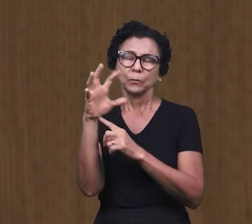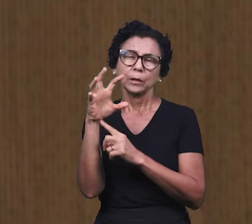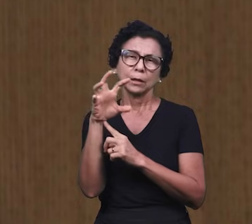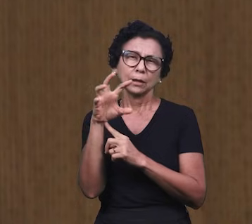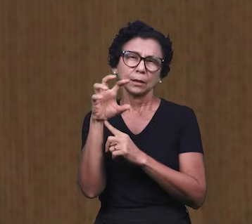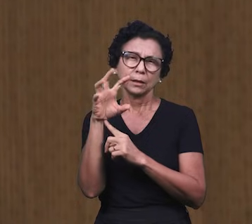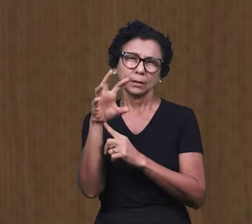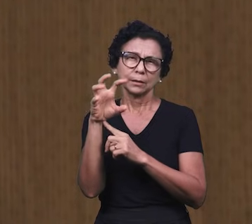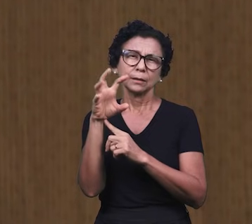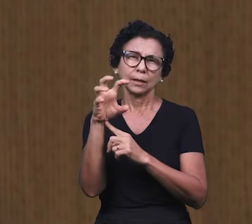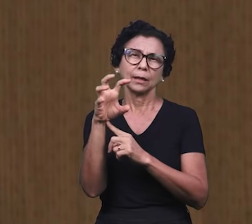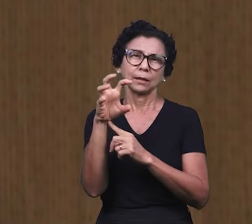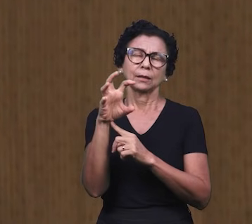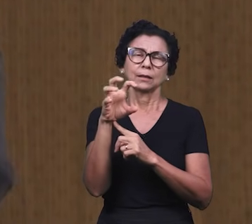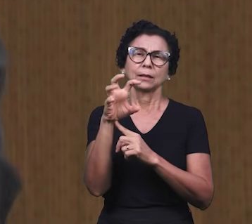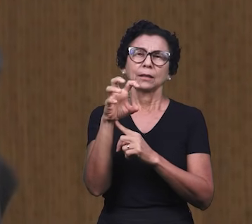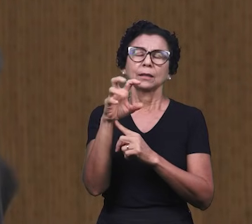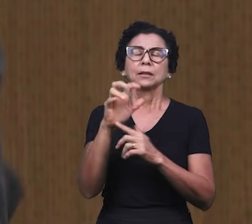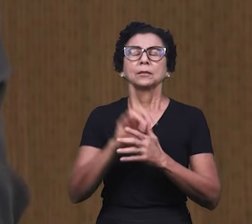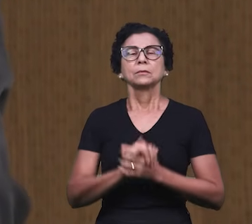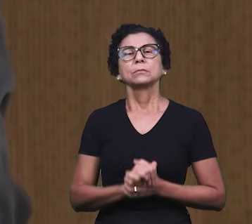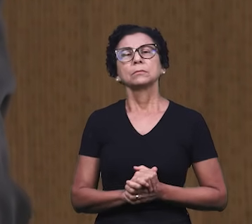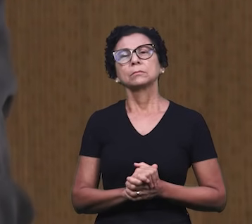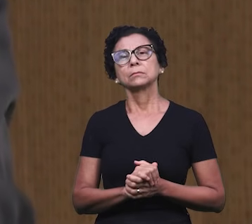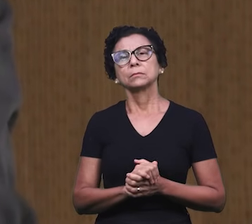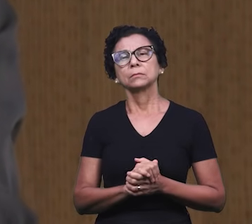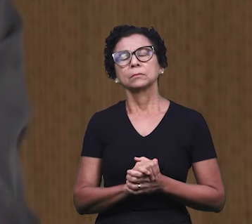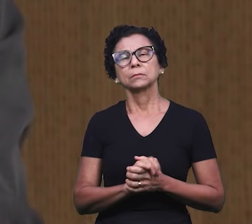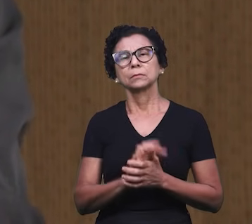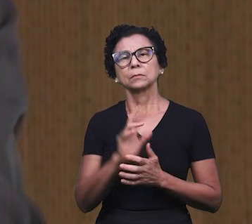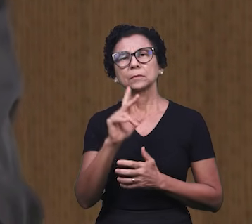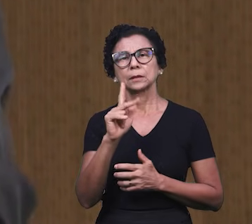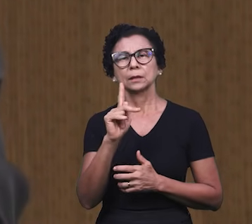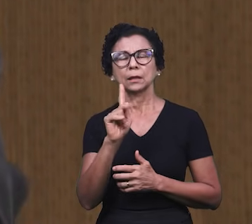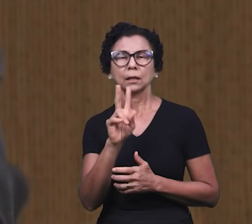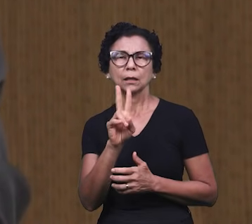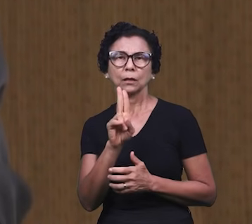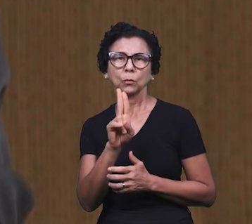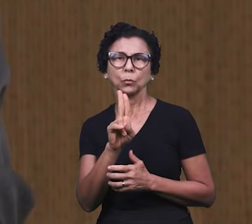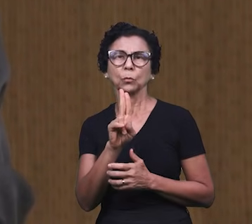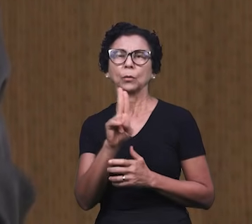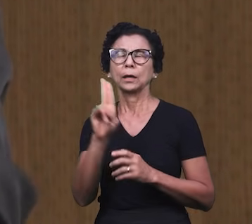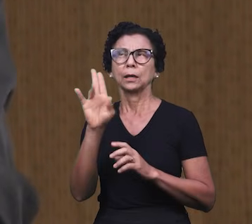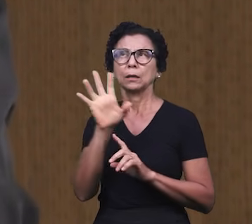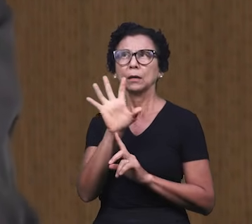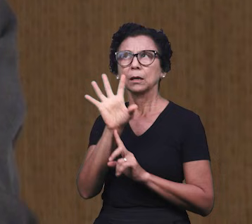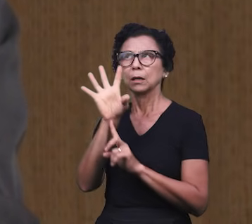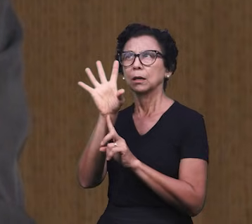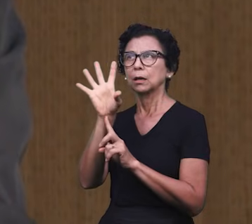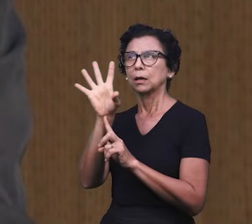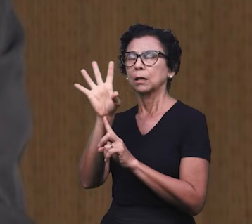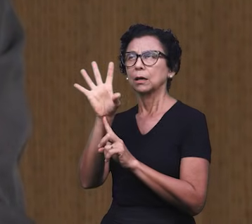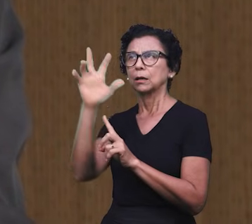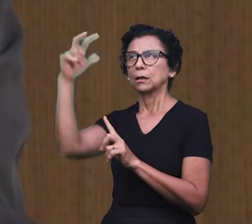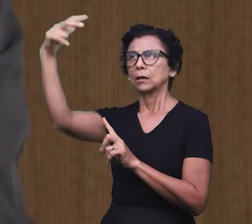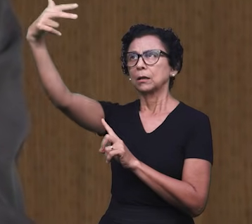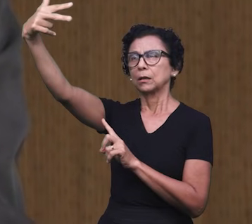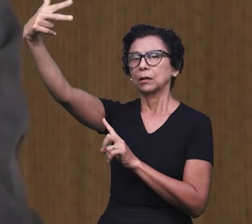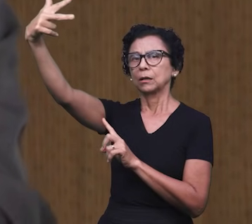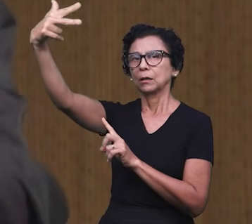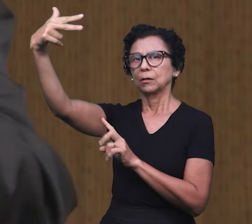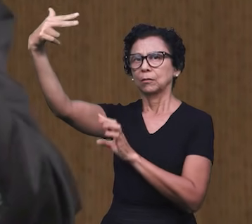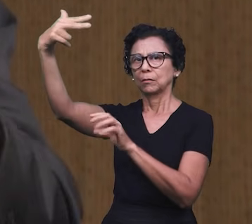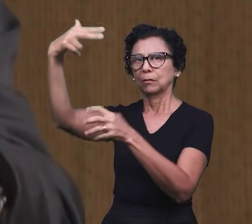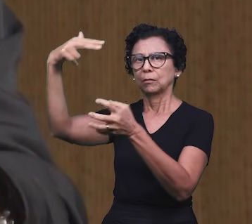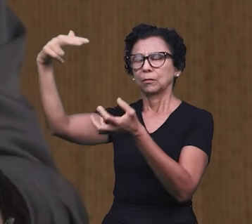apontou para aquela frequência, ela pega o sinal da TV Manaim. Seja no Taruan D2,